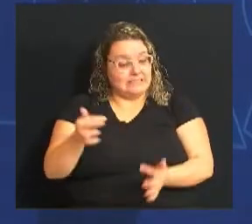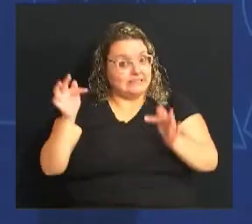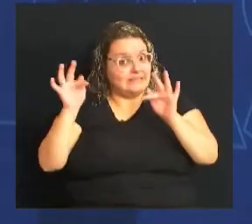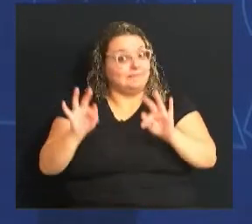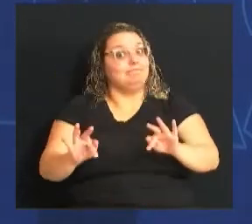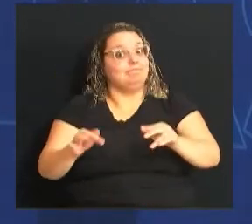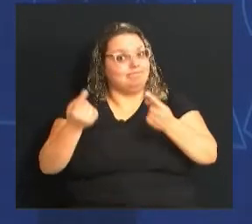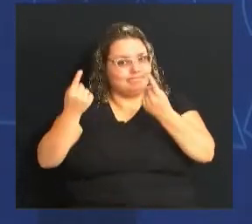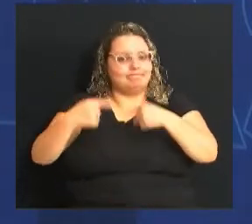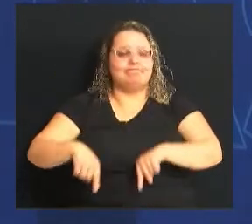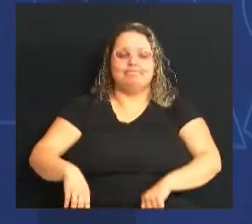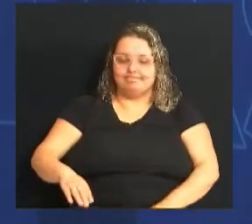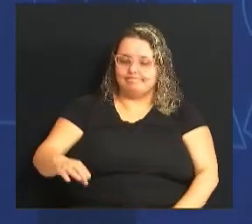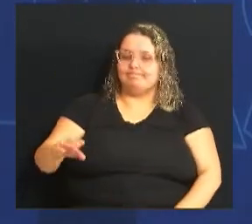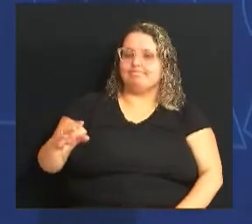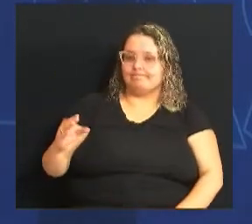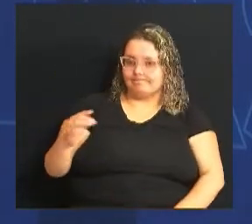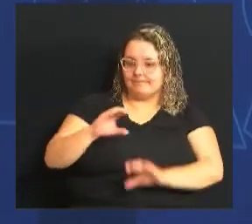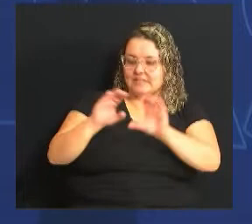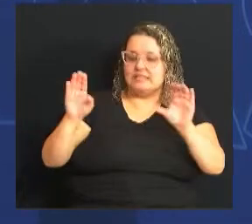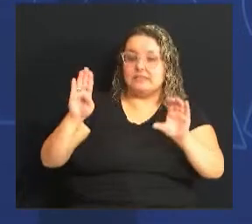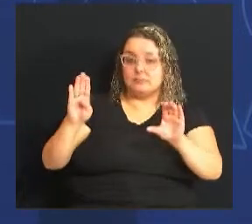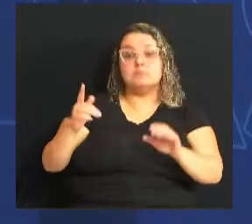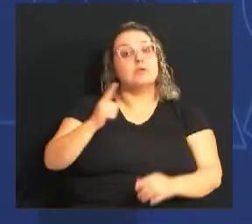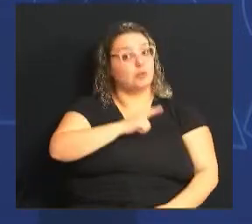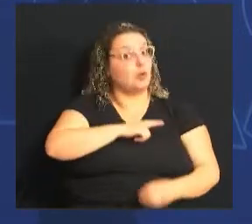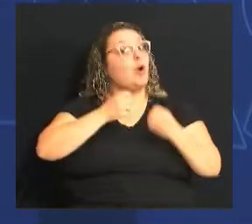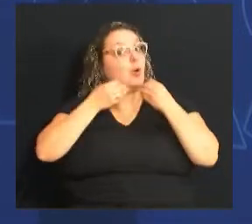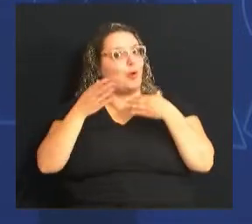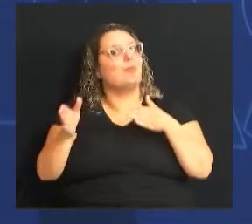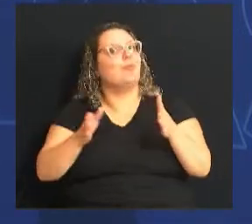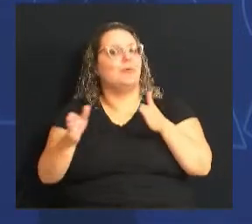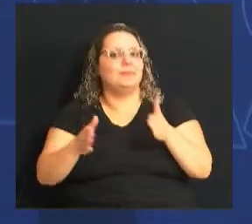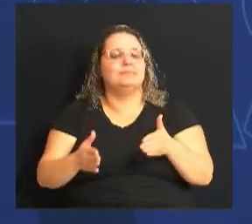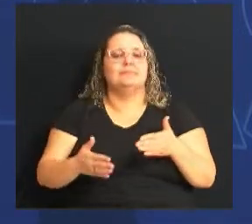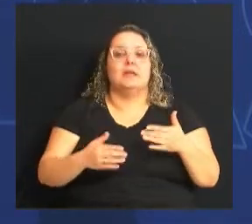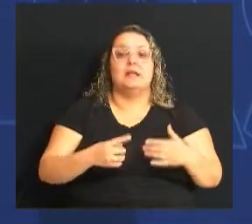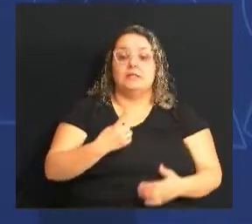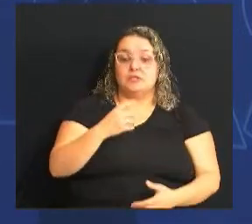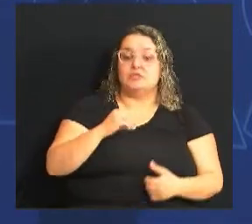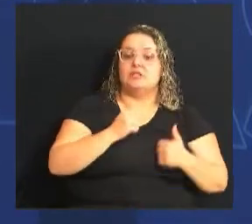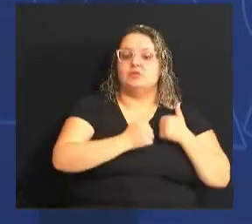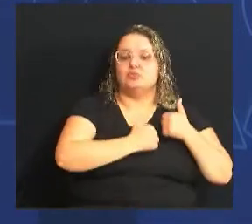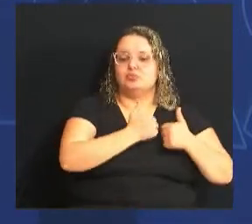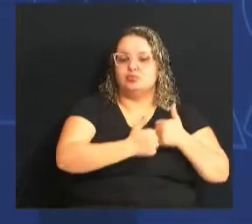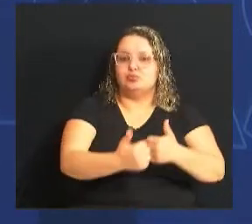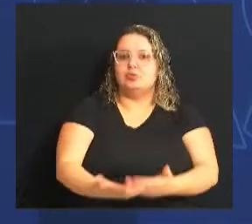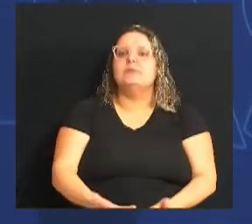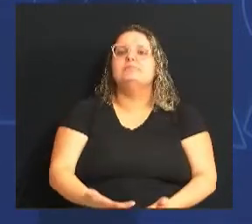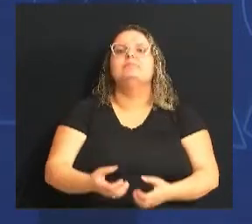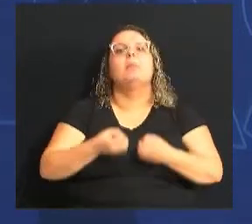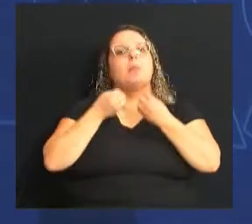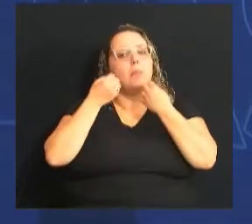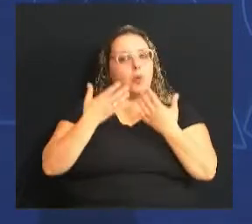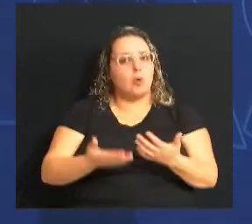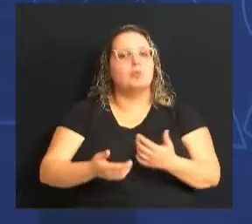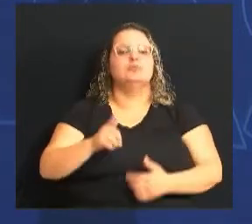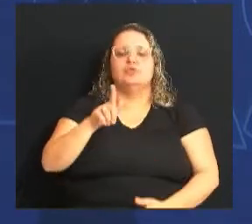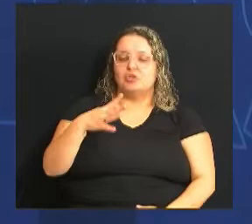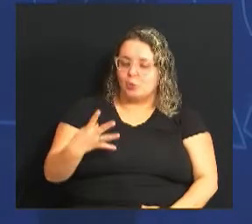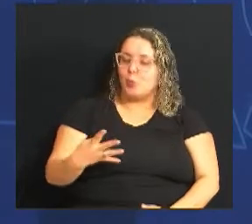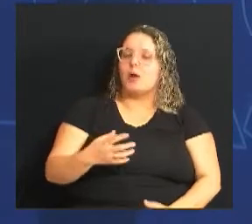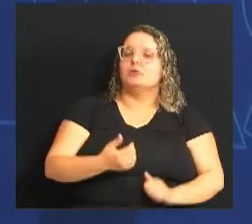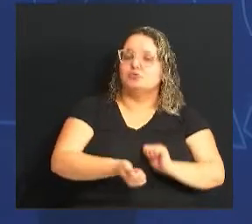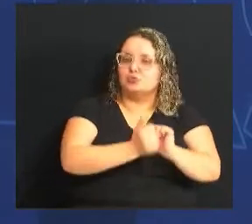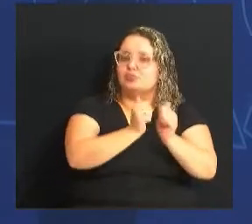da Série B, mas o Guarani vive um bom momento, né? Nessas últimas 10 rodadas tem pontuação de G4, então tá muito bem